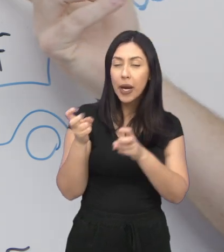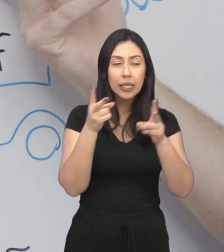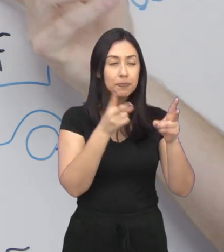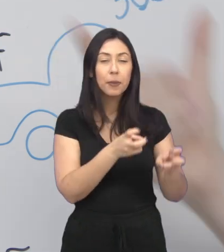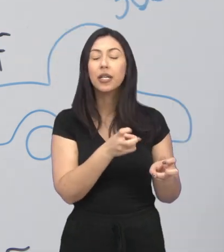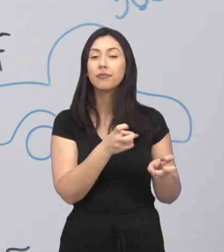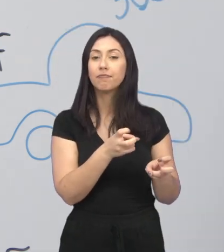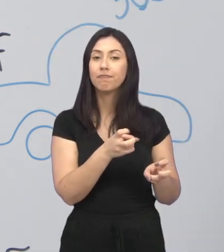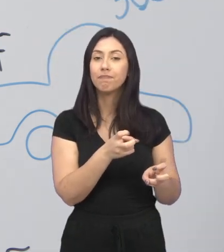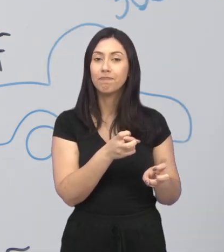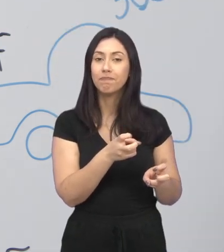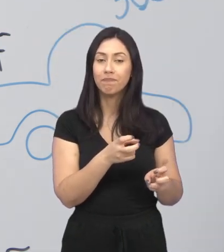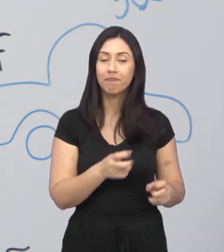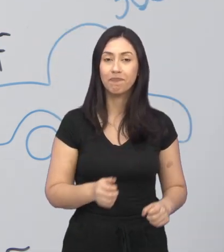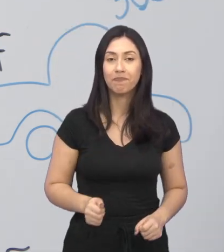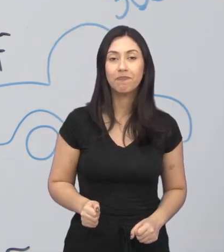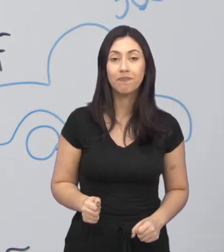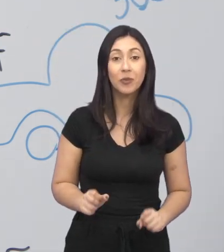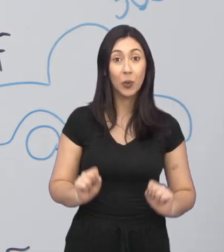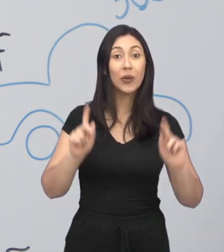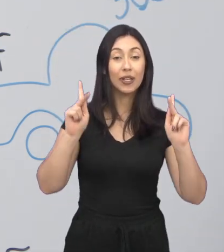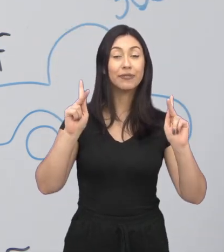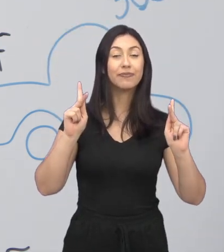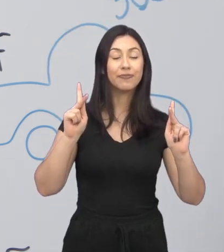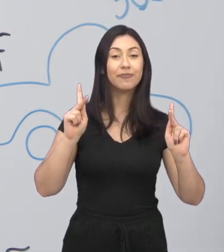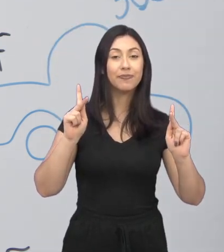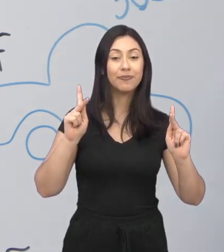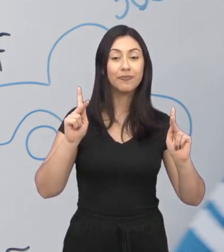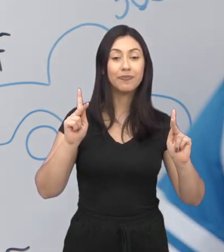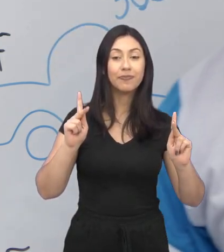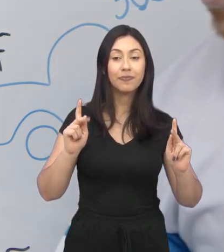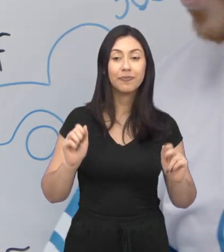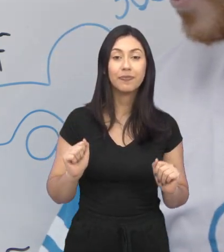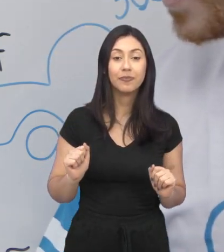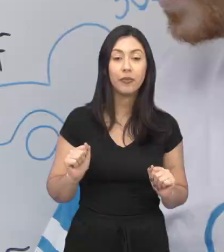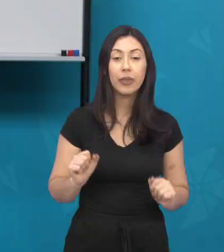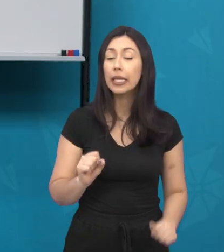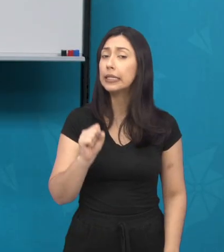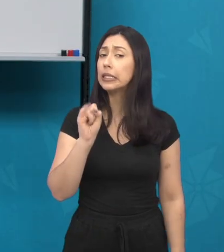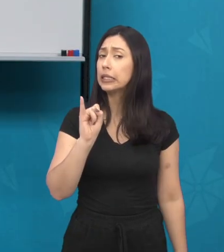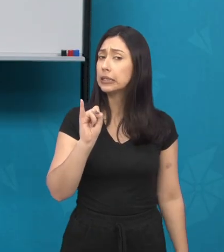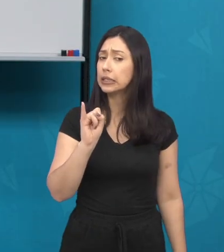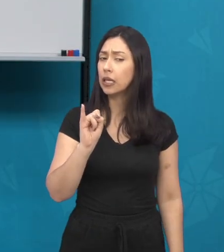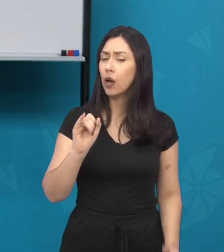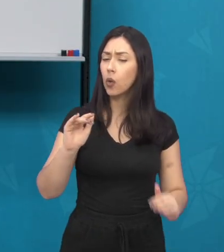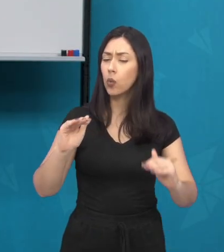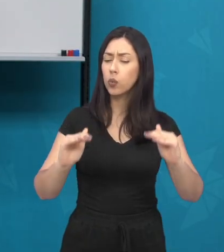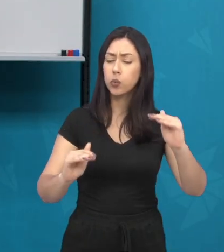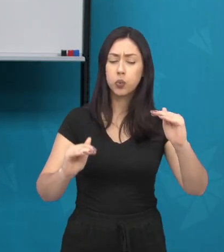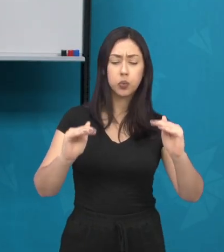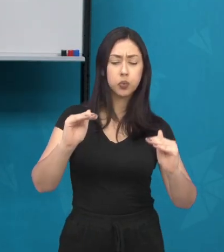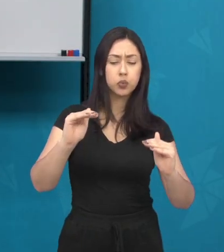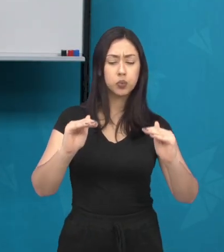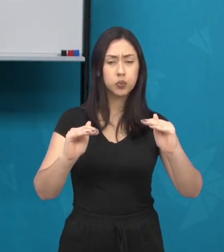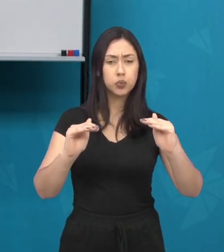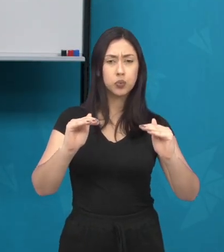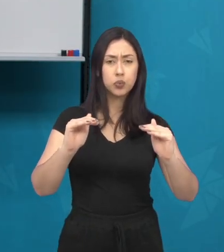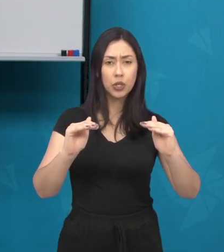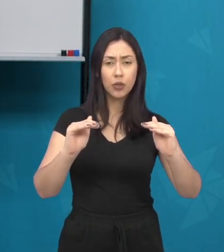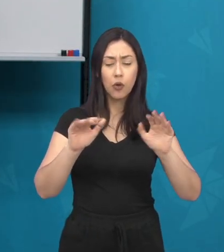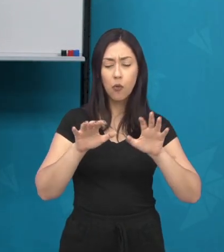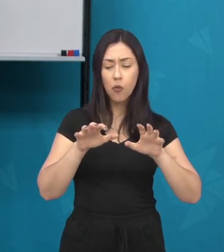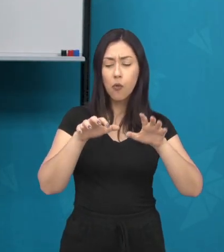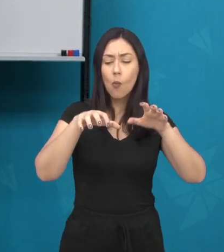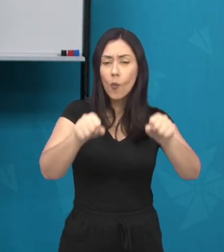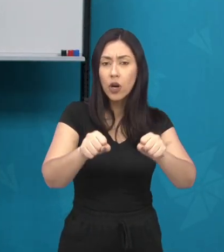Mas é isso que essa expressão quer dizer tá bom eh se eu tenho o equilíbrio ou seja resultante